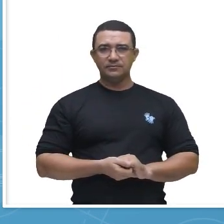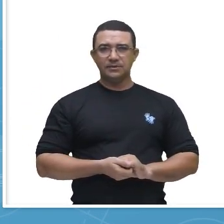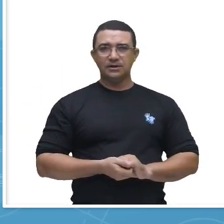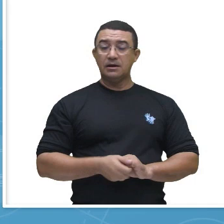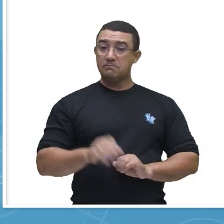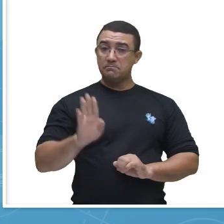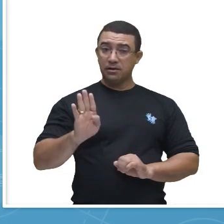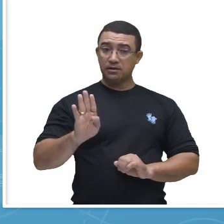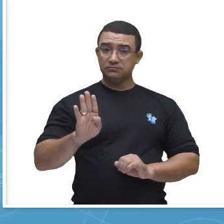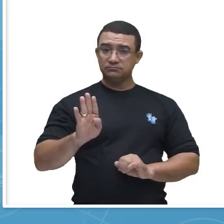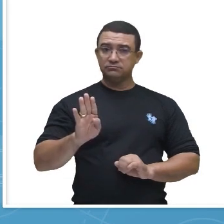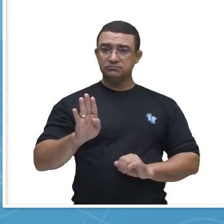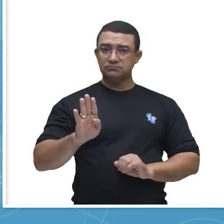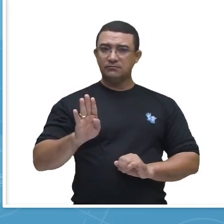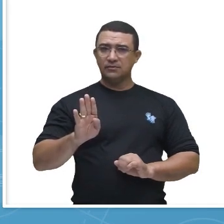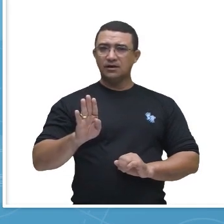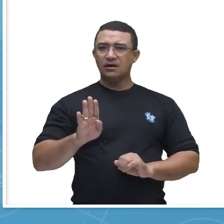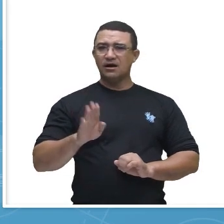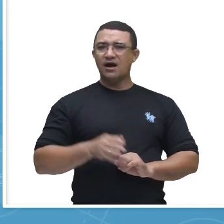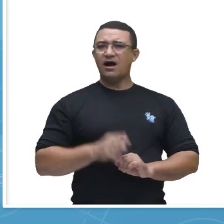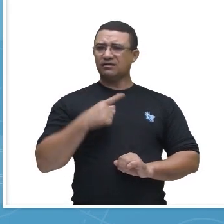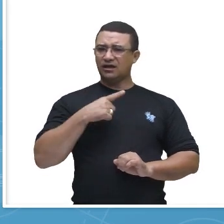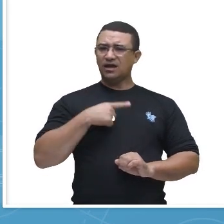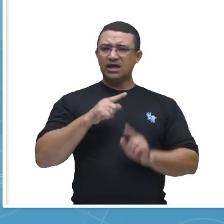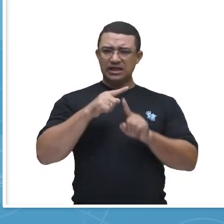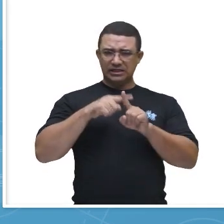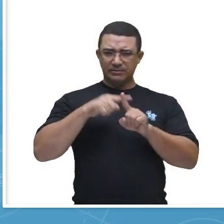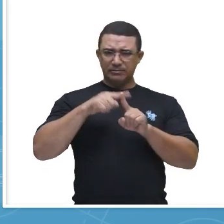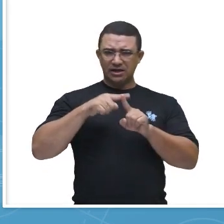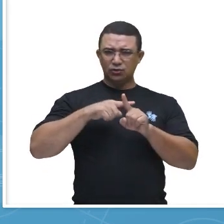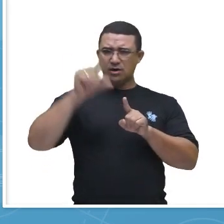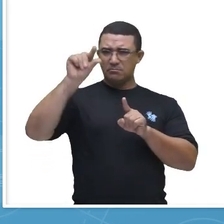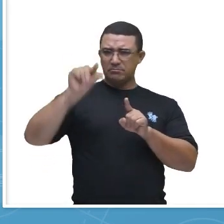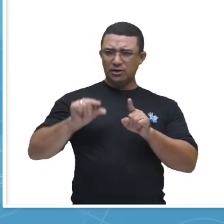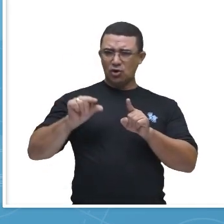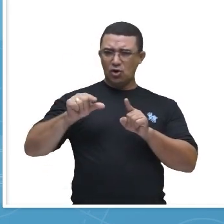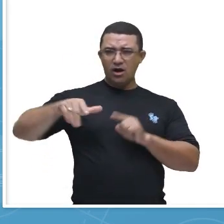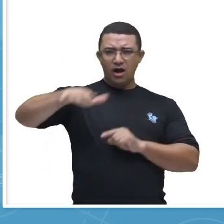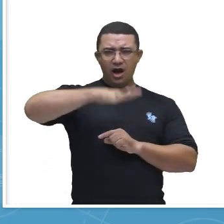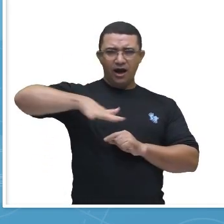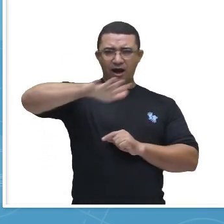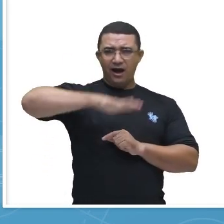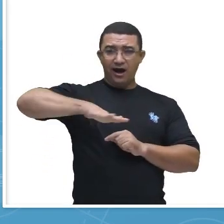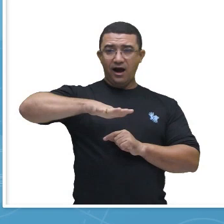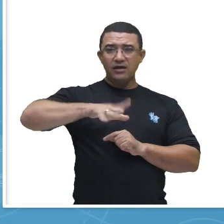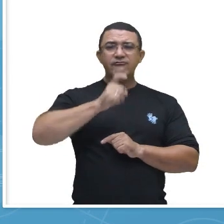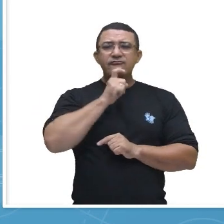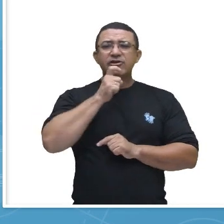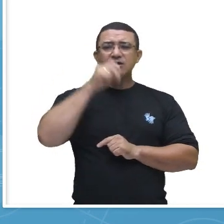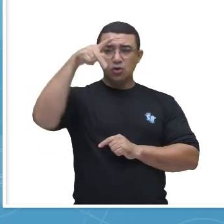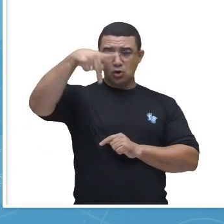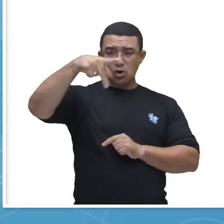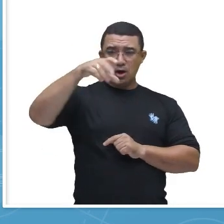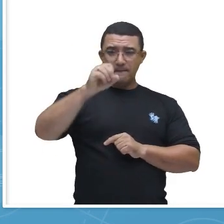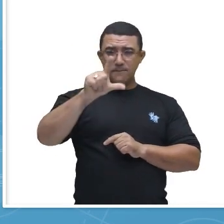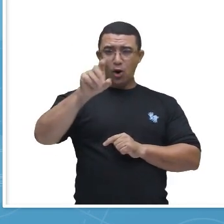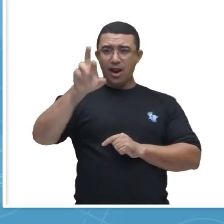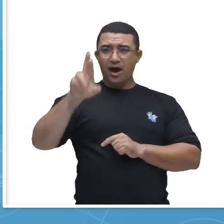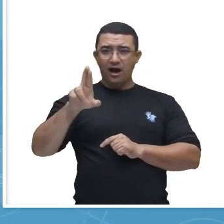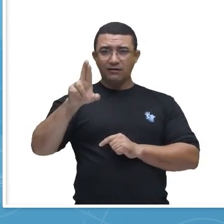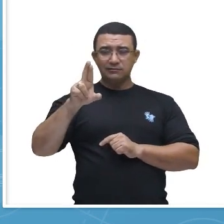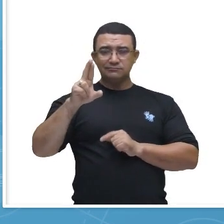tá? E temperatura inferior à zona polar. A zona polar nós temos aí, né, abaixo de